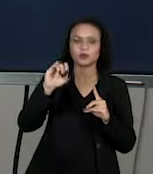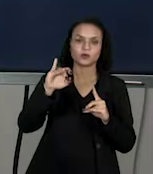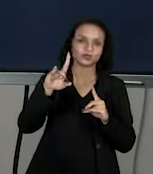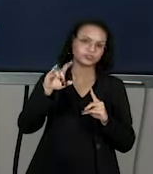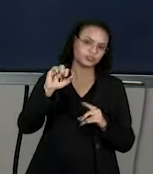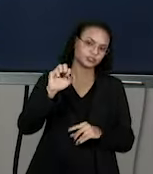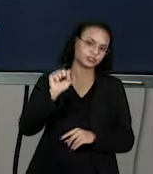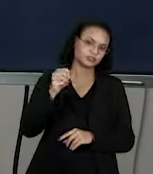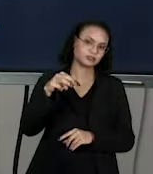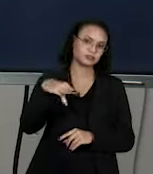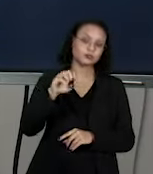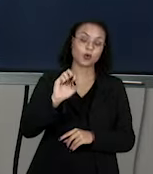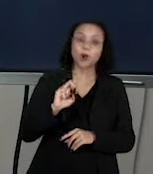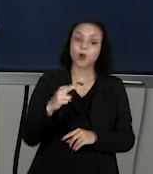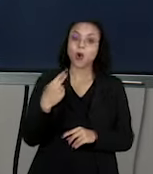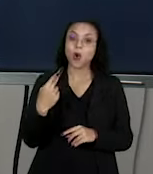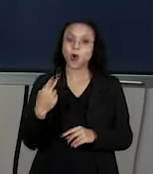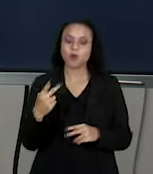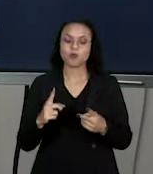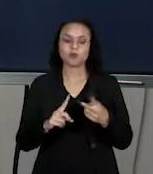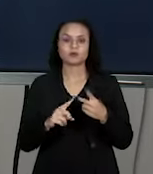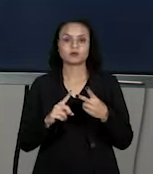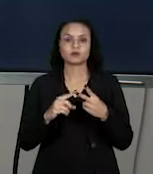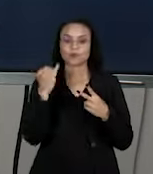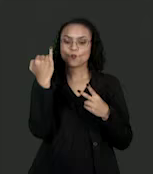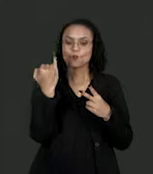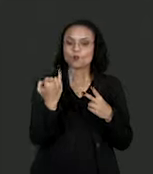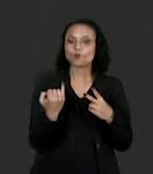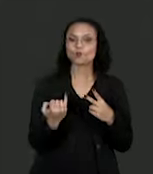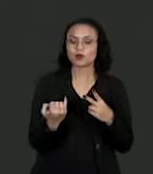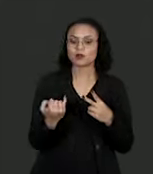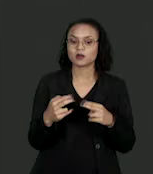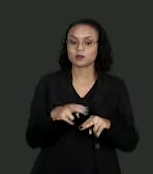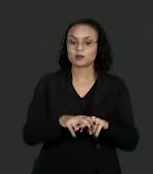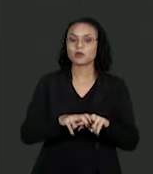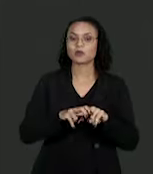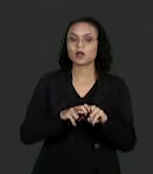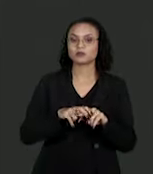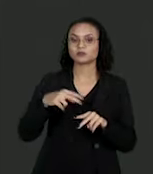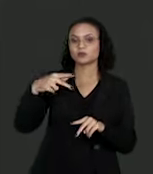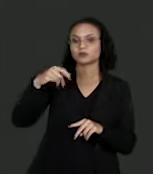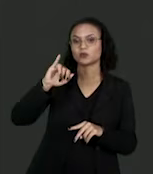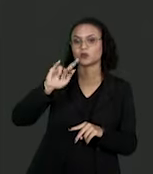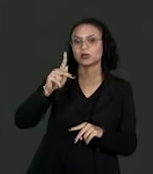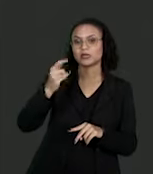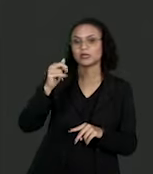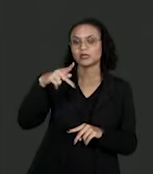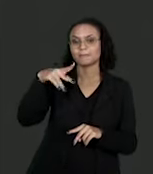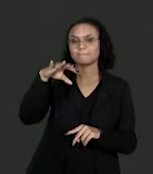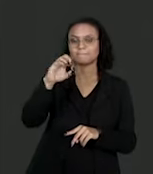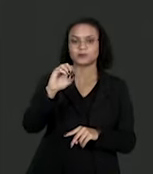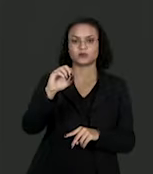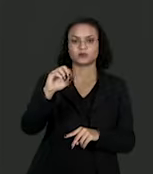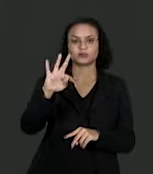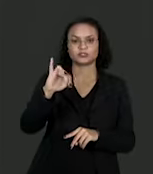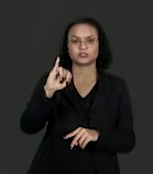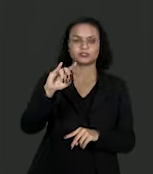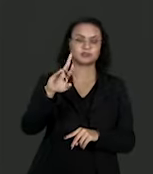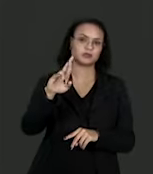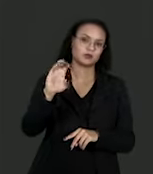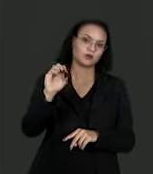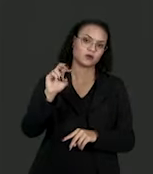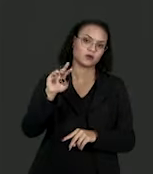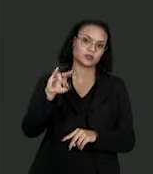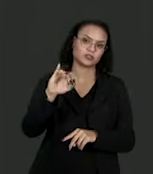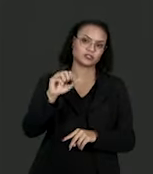ao hipotiroidismo. Bom, nós temos também as glândulas adrenais, né, que são as glândulas que